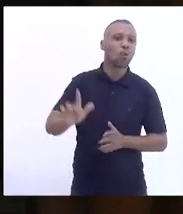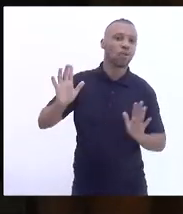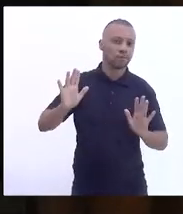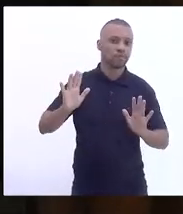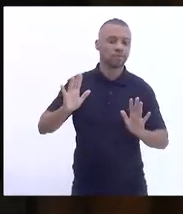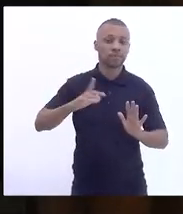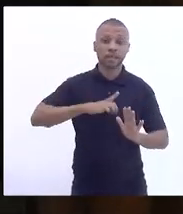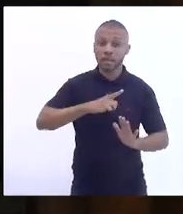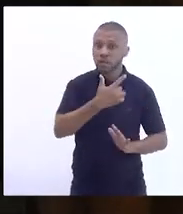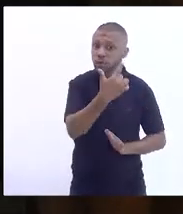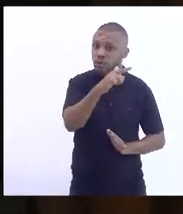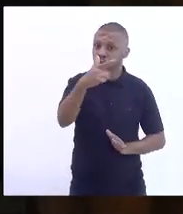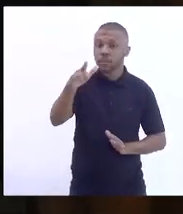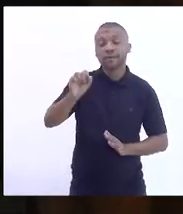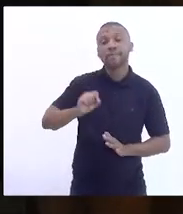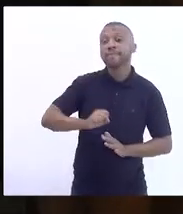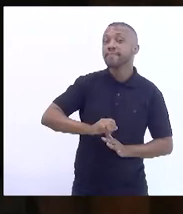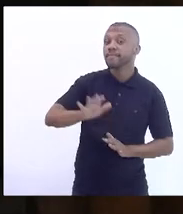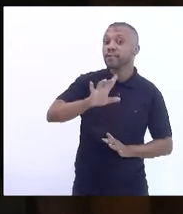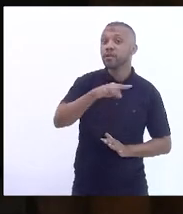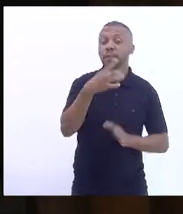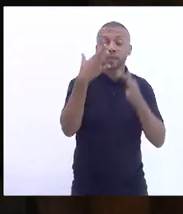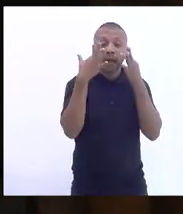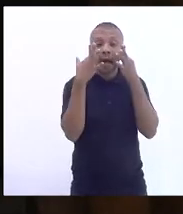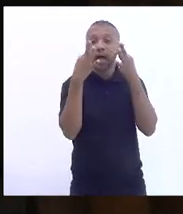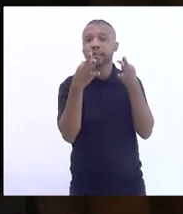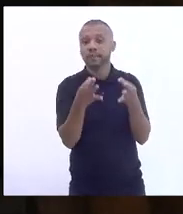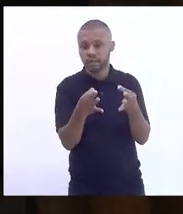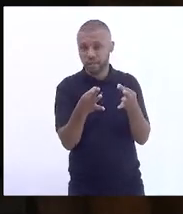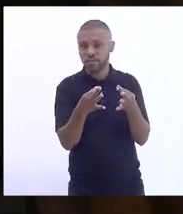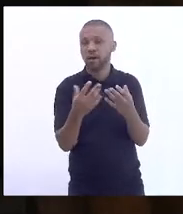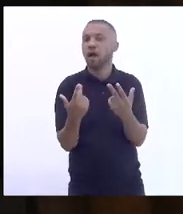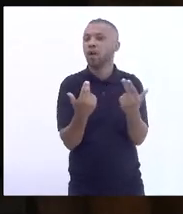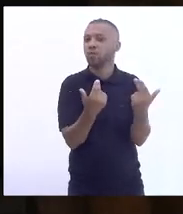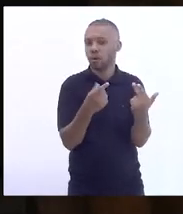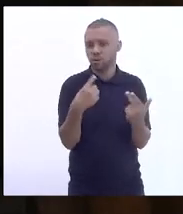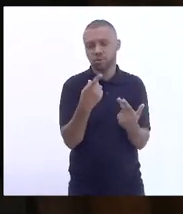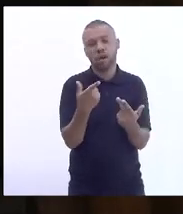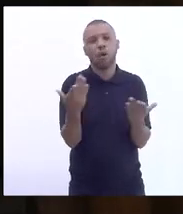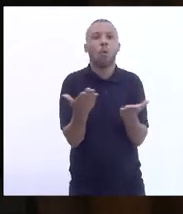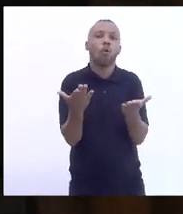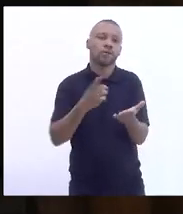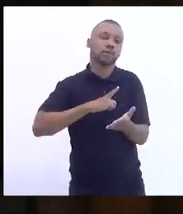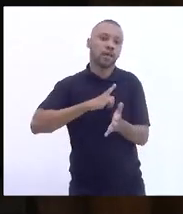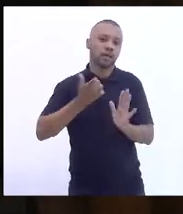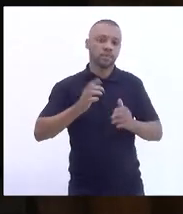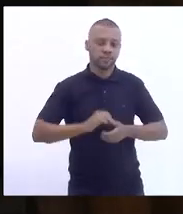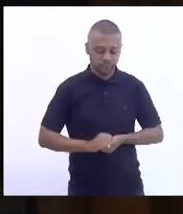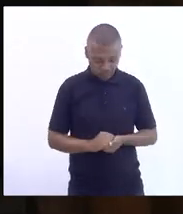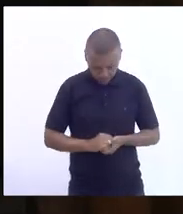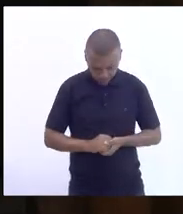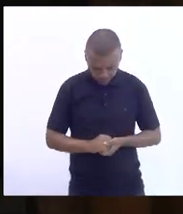pura ou em outras favelas aí a gente tem que estar Atento que nem a gente está hoje aqui é